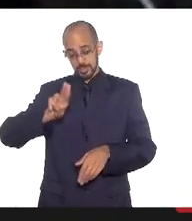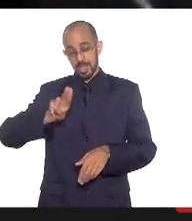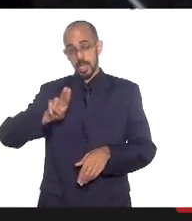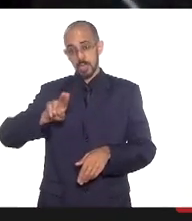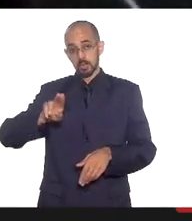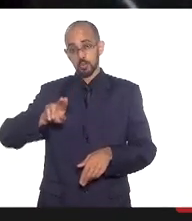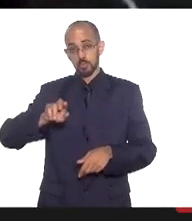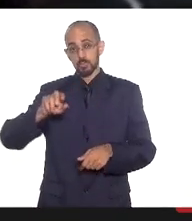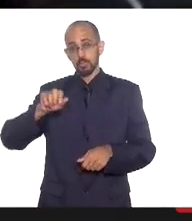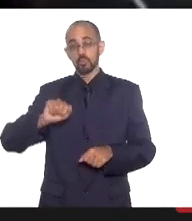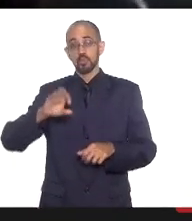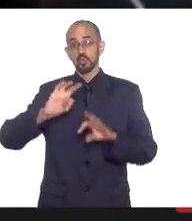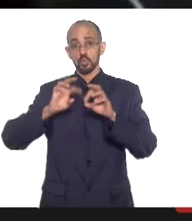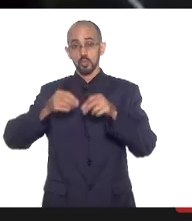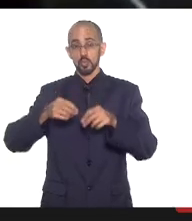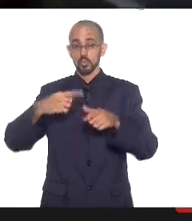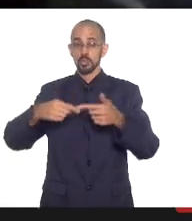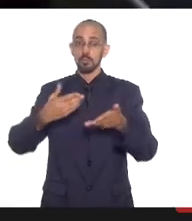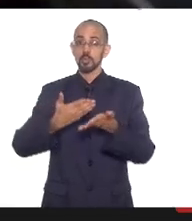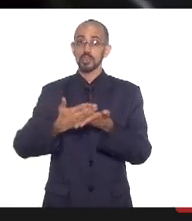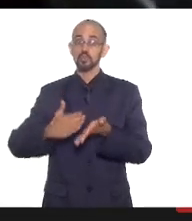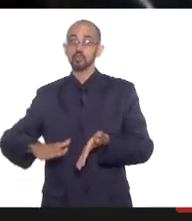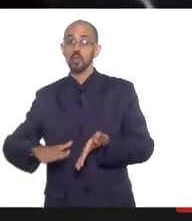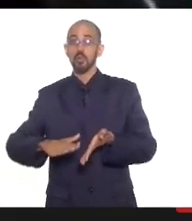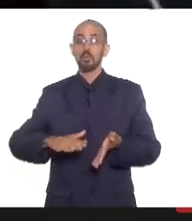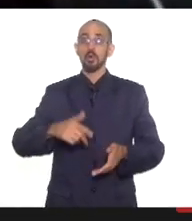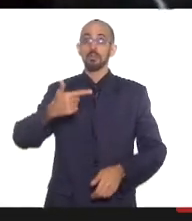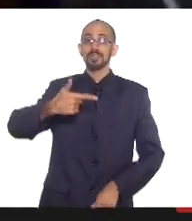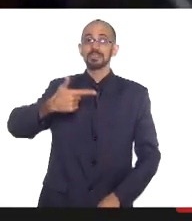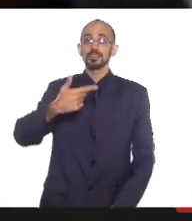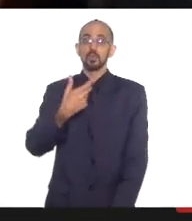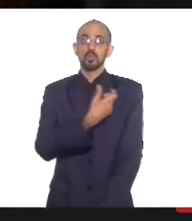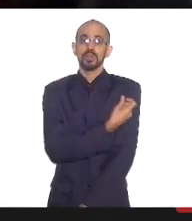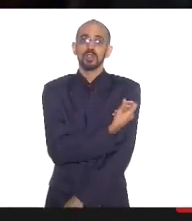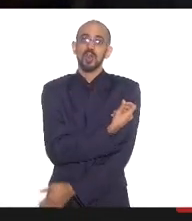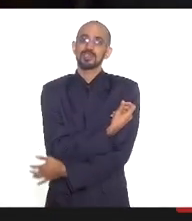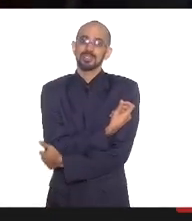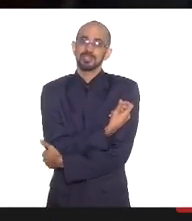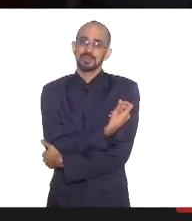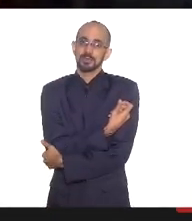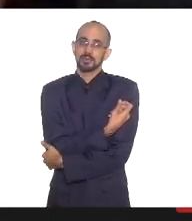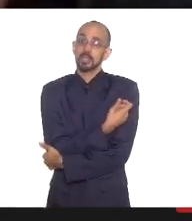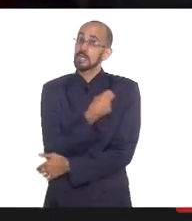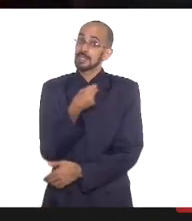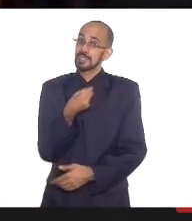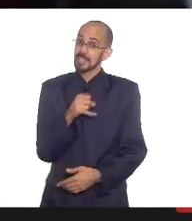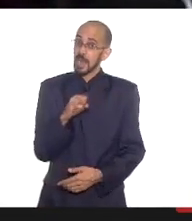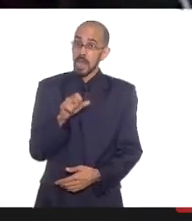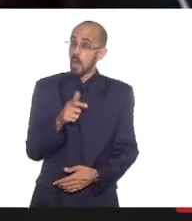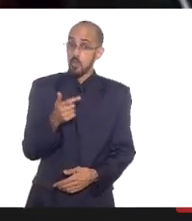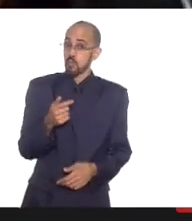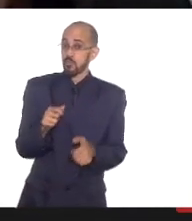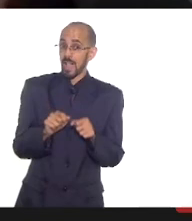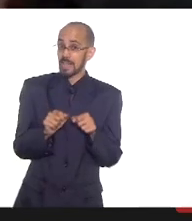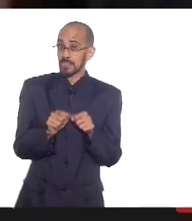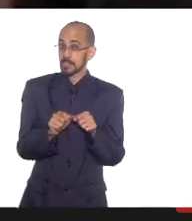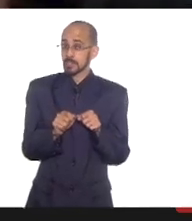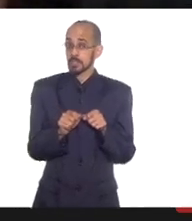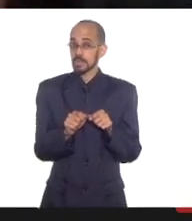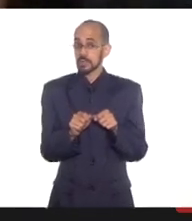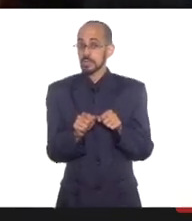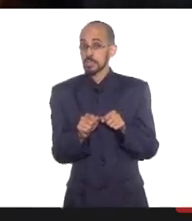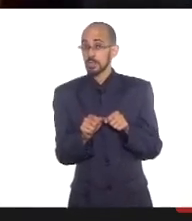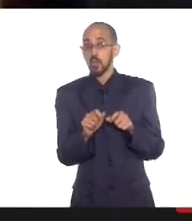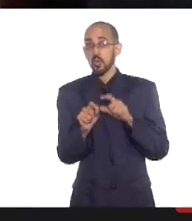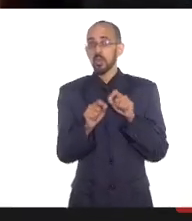primeira e não sobrou dose para segunda né dessas pessoas Então se isso não for feito a gente vai entrar